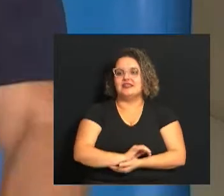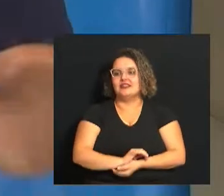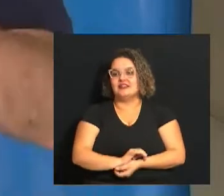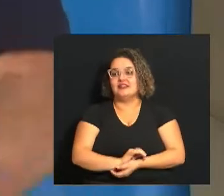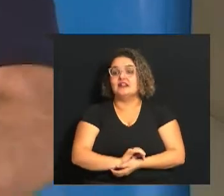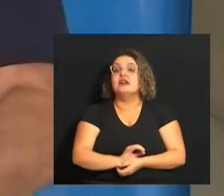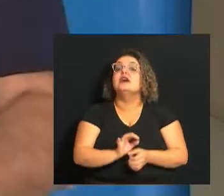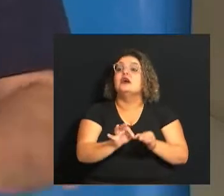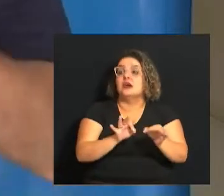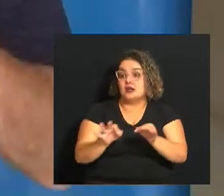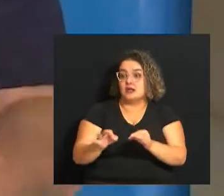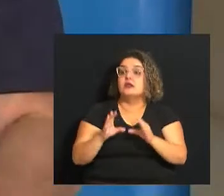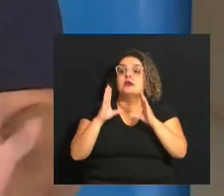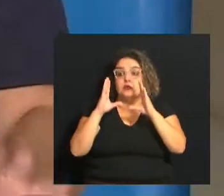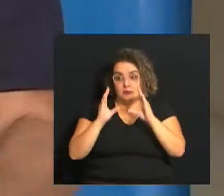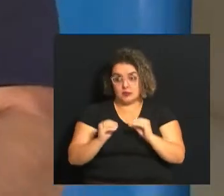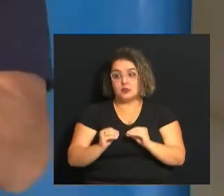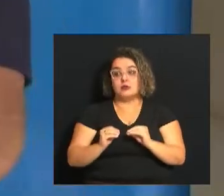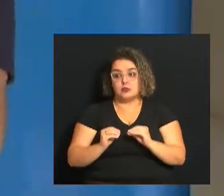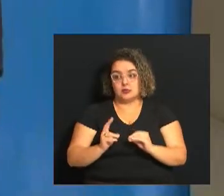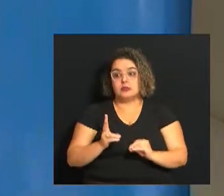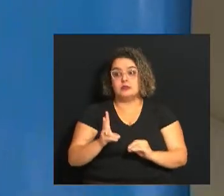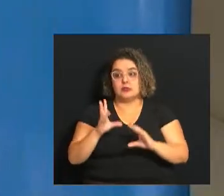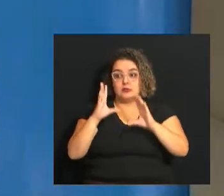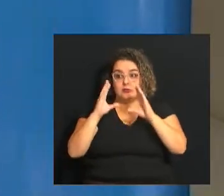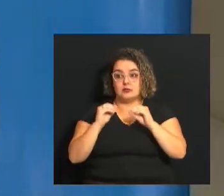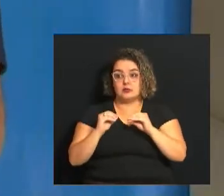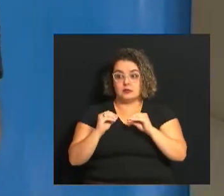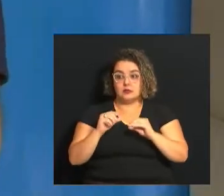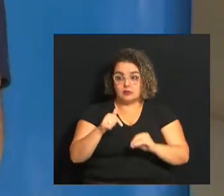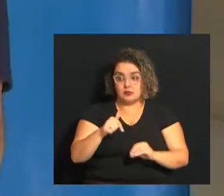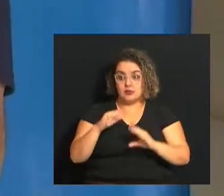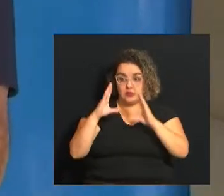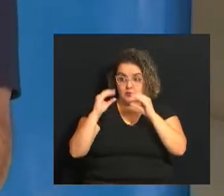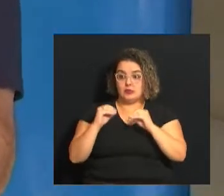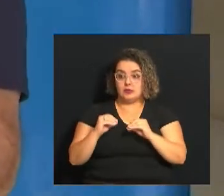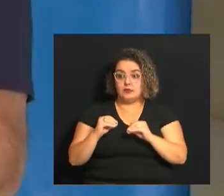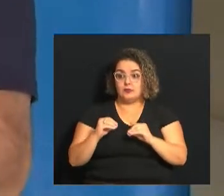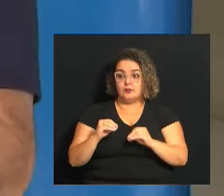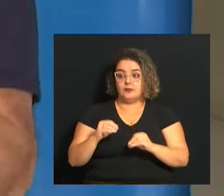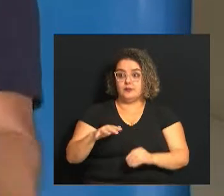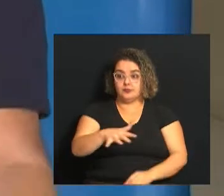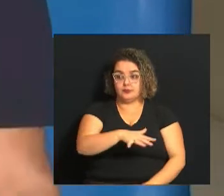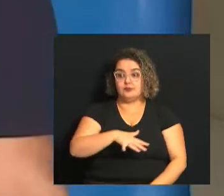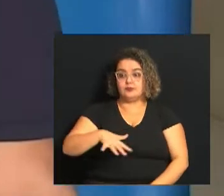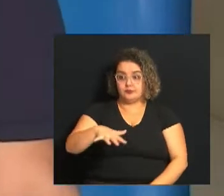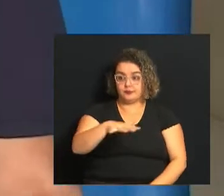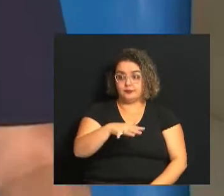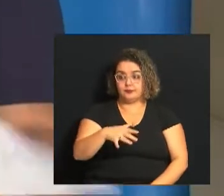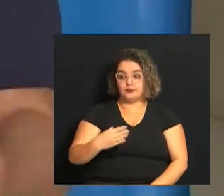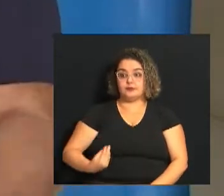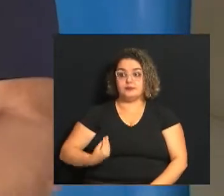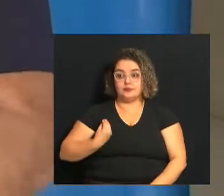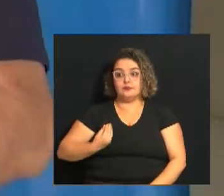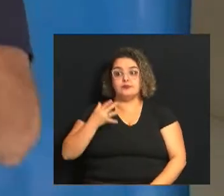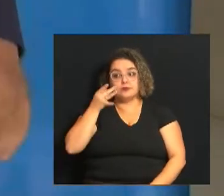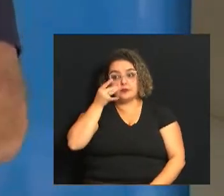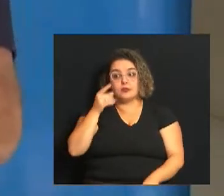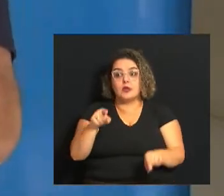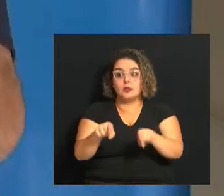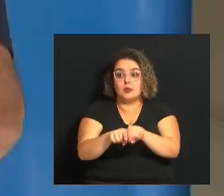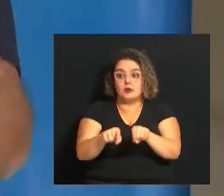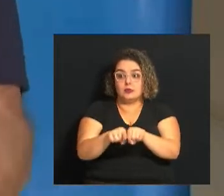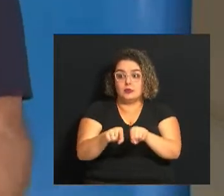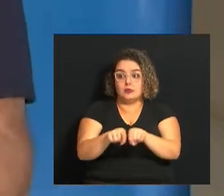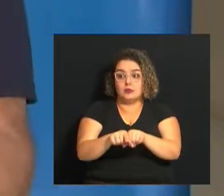é sempre à noite, é isso, exatamente, né? sempre à noite. Sempre às 7 horas da noite. Né? Tanto a parte presencial como também